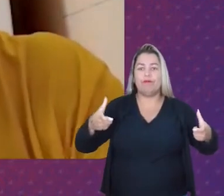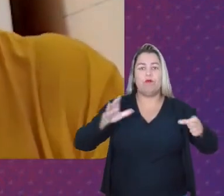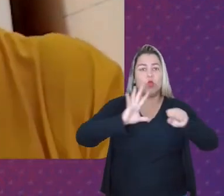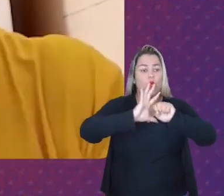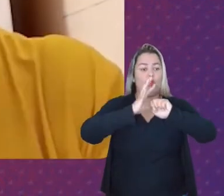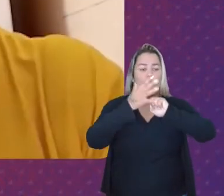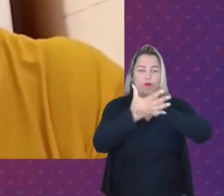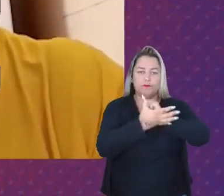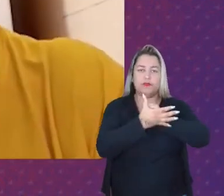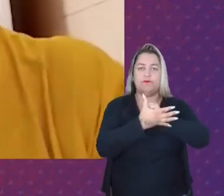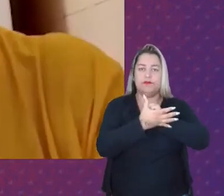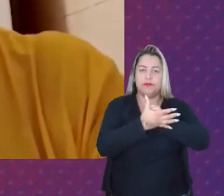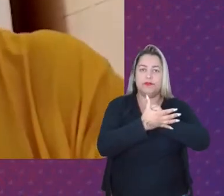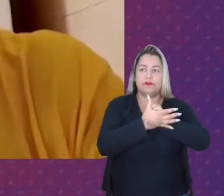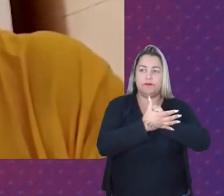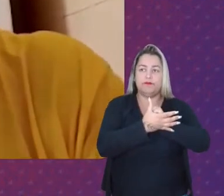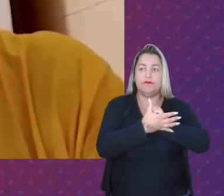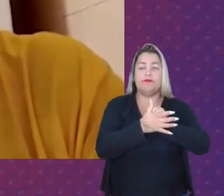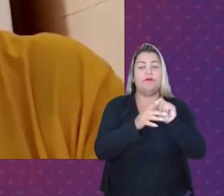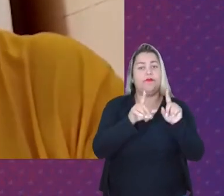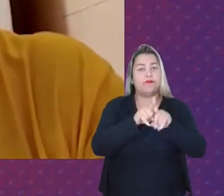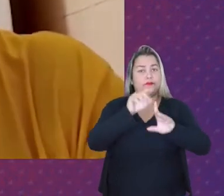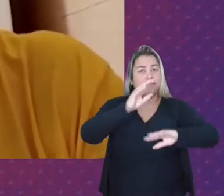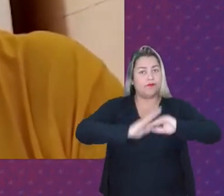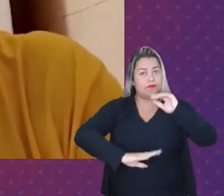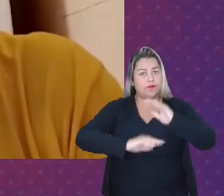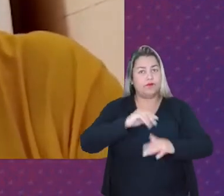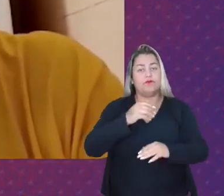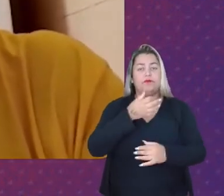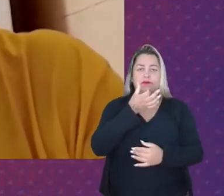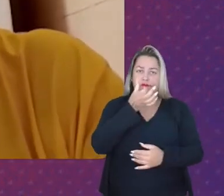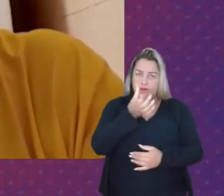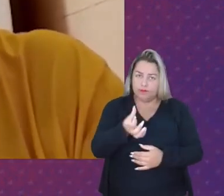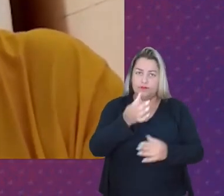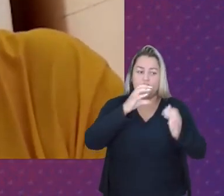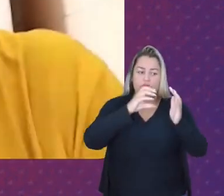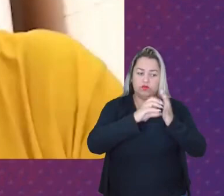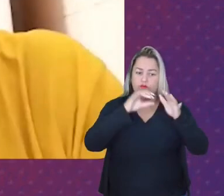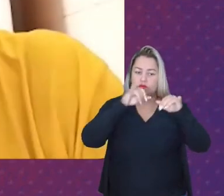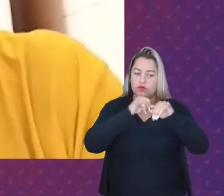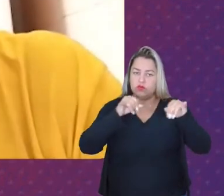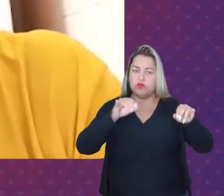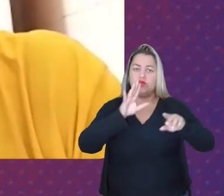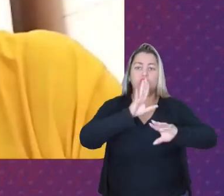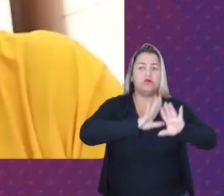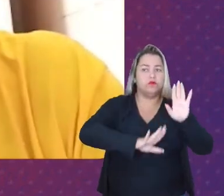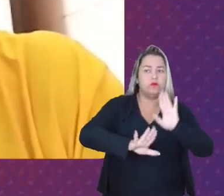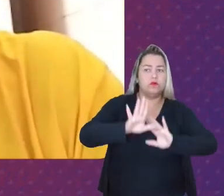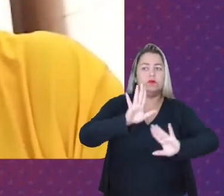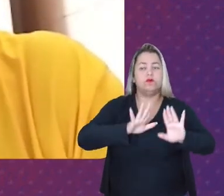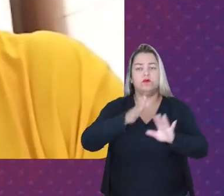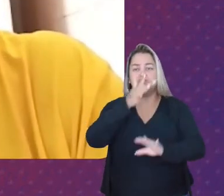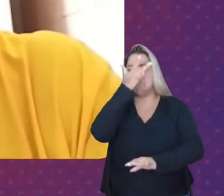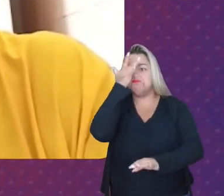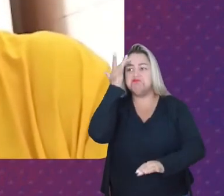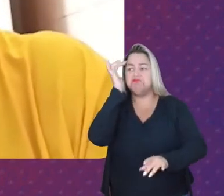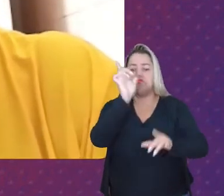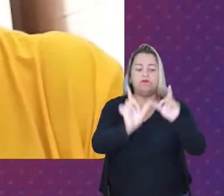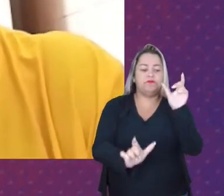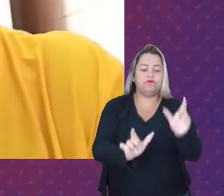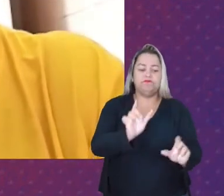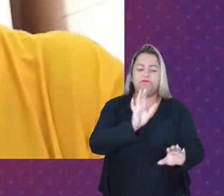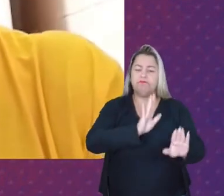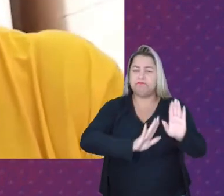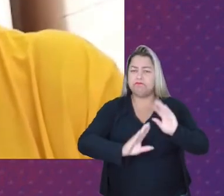pandemia. Então, a FENATRAD fez campanhas, né, Cuida de quem te cuida, foi a nossa primeira campanha. Deixe